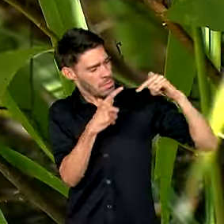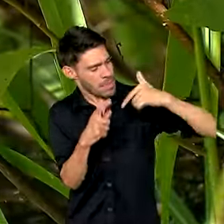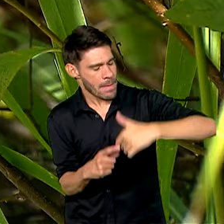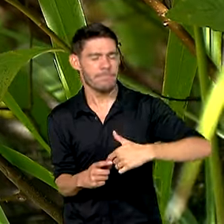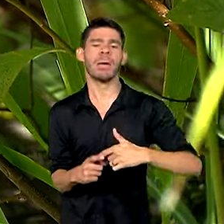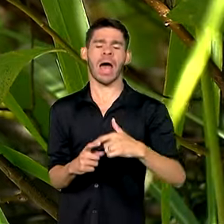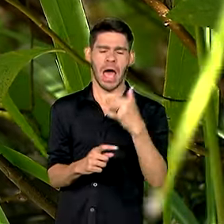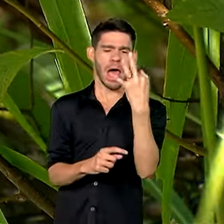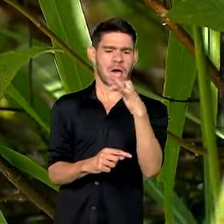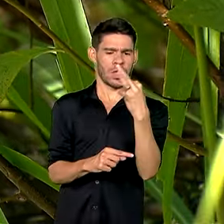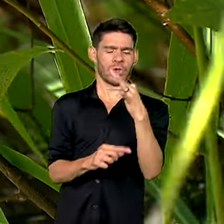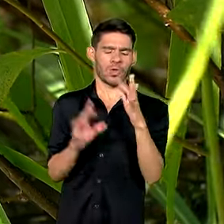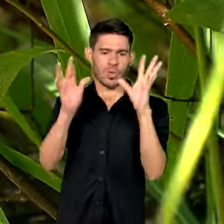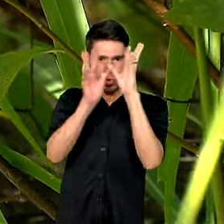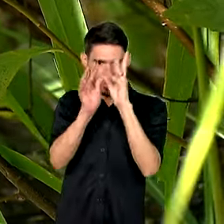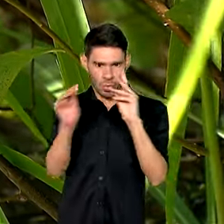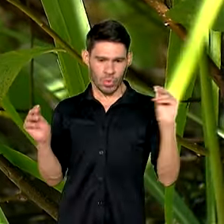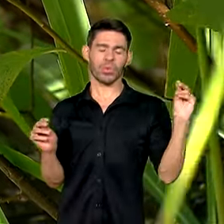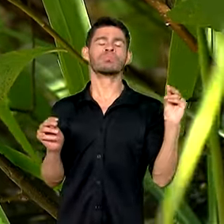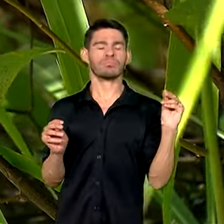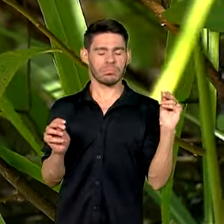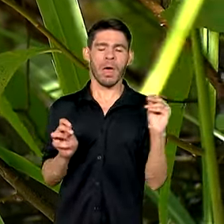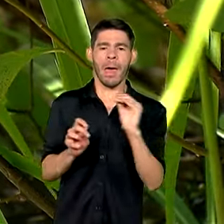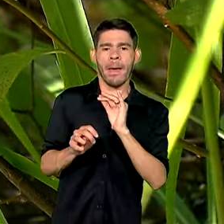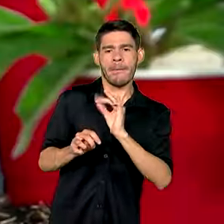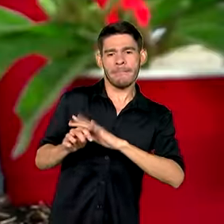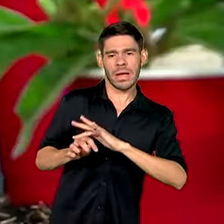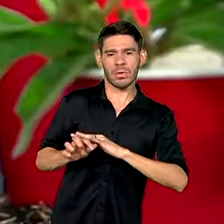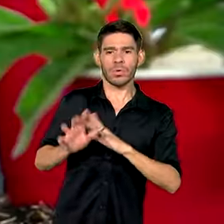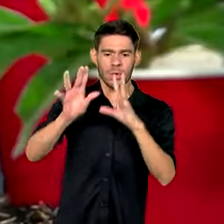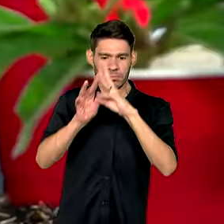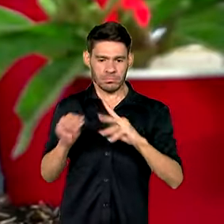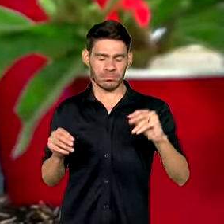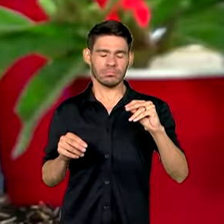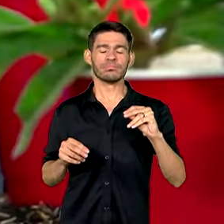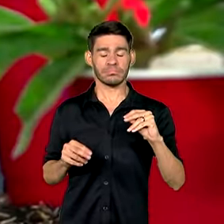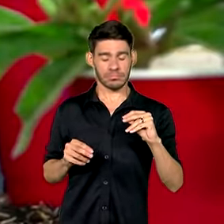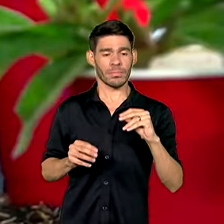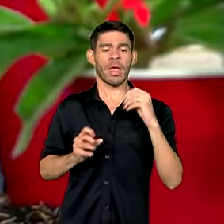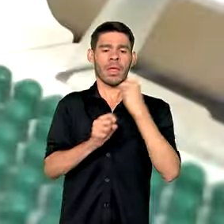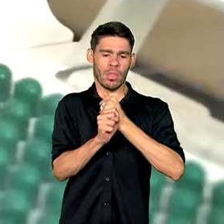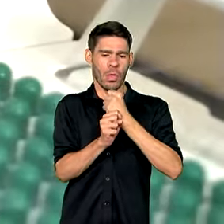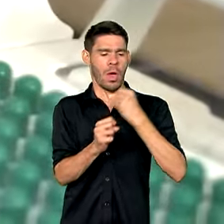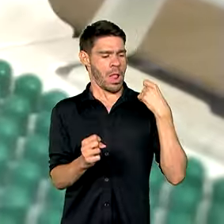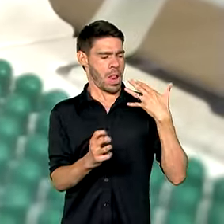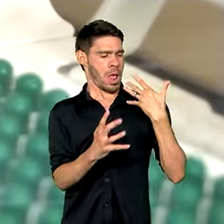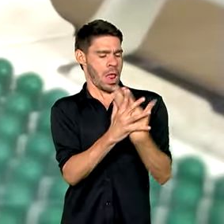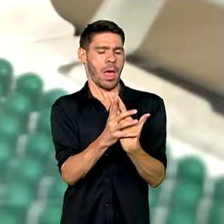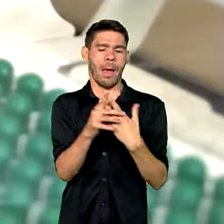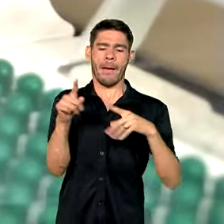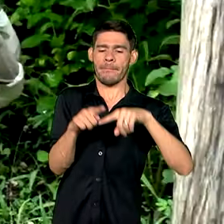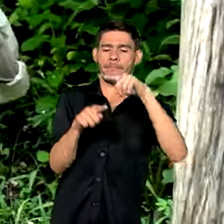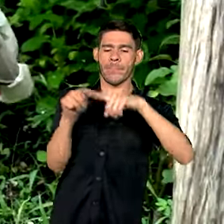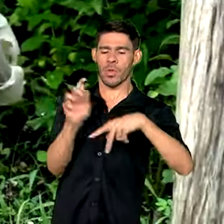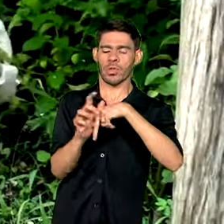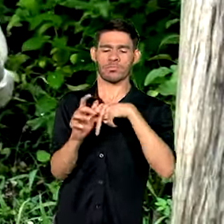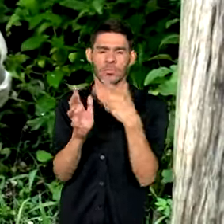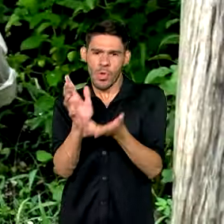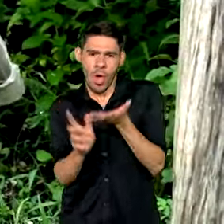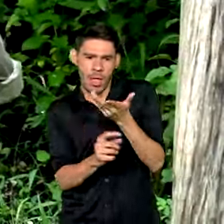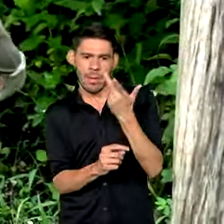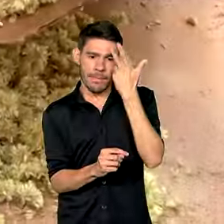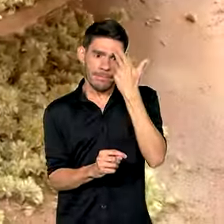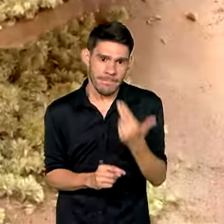dores e combater sintomas de doenças mais comuns. E de uns anos para cá, os produtos fitoterápicos vêm